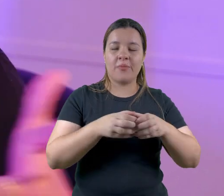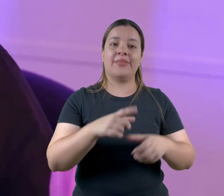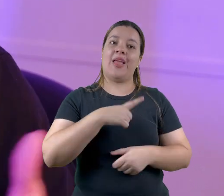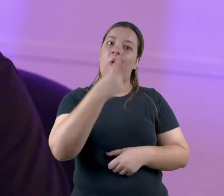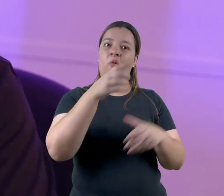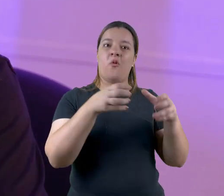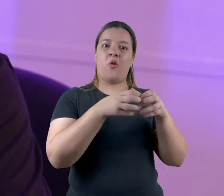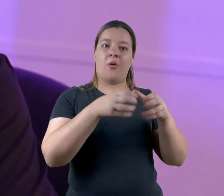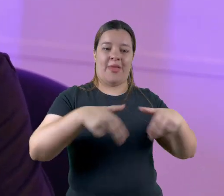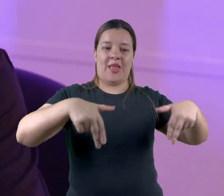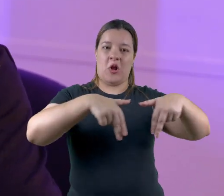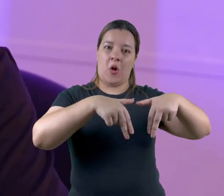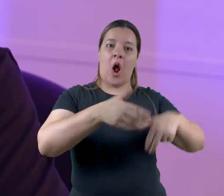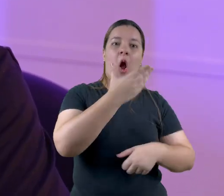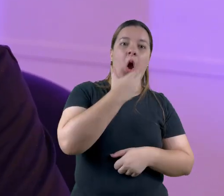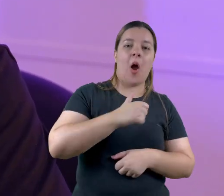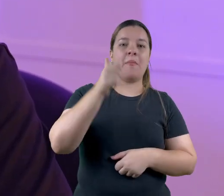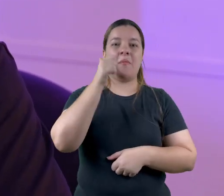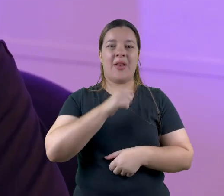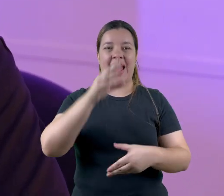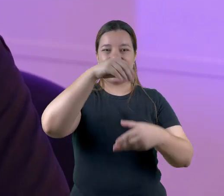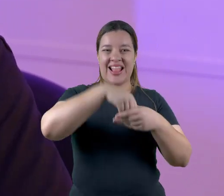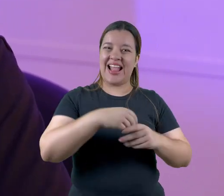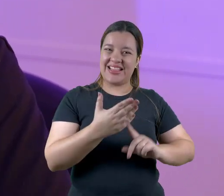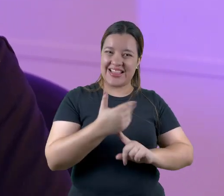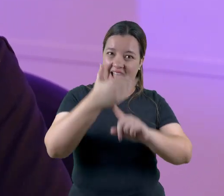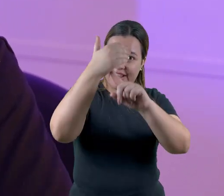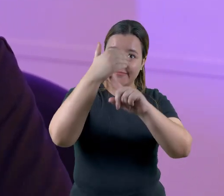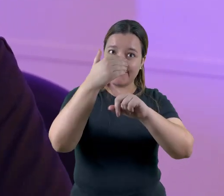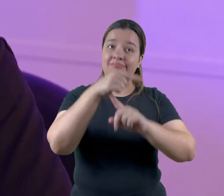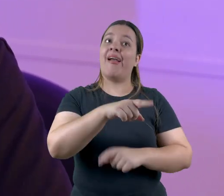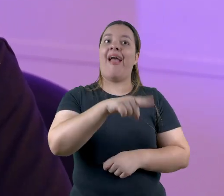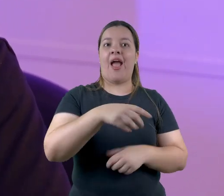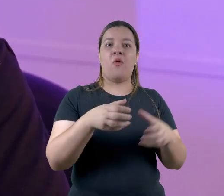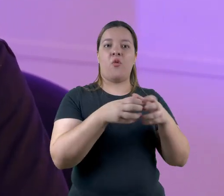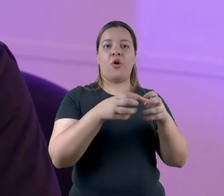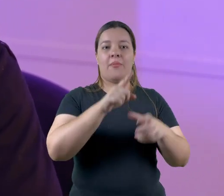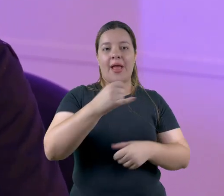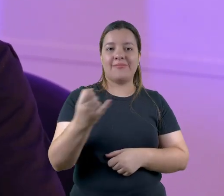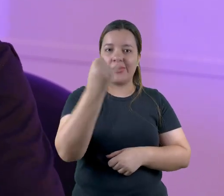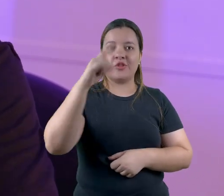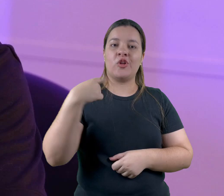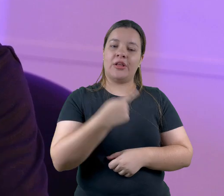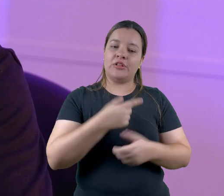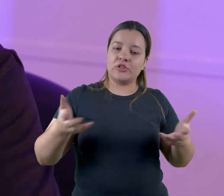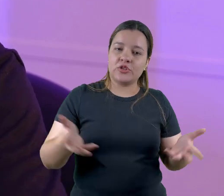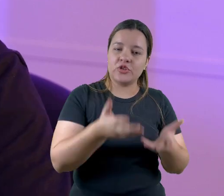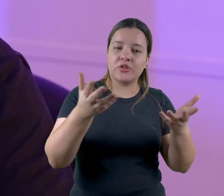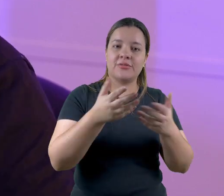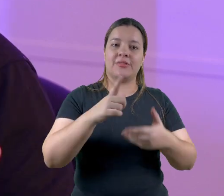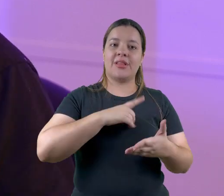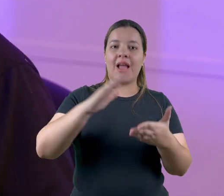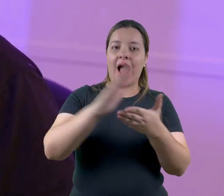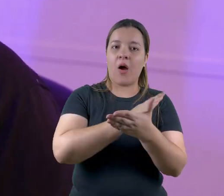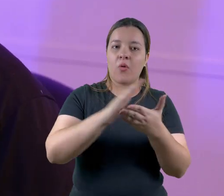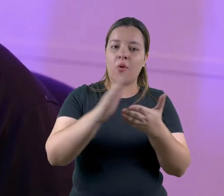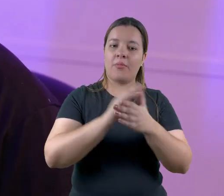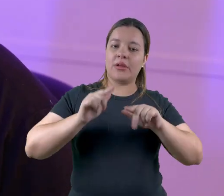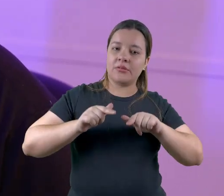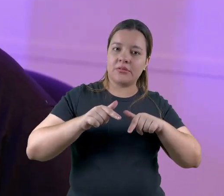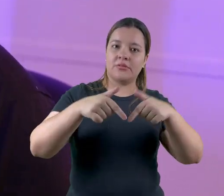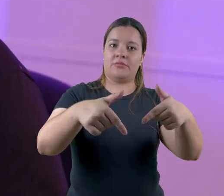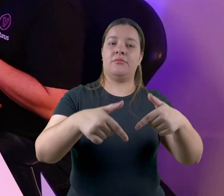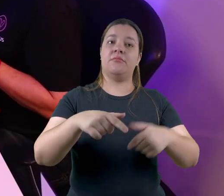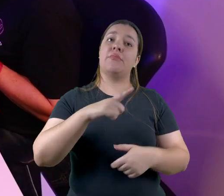né e mulheres na tecnologia eh é um pilar muito importante a gente estimula e a gente já teve algumas